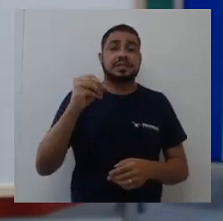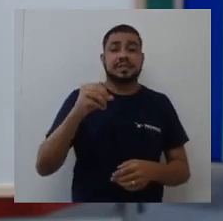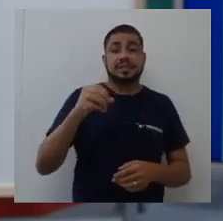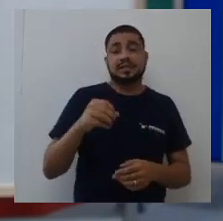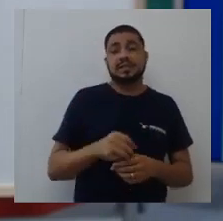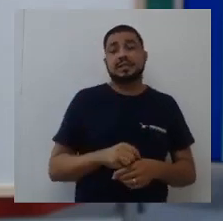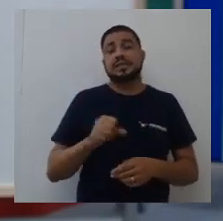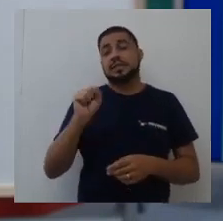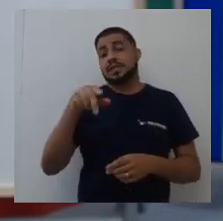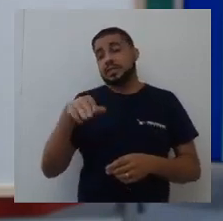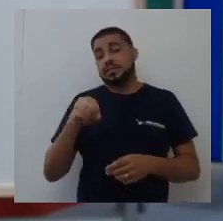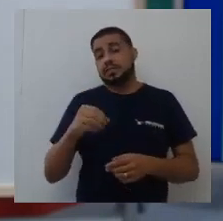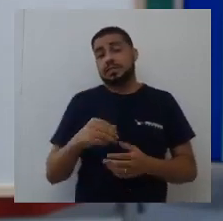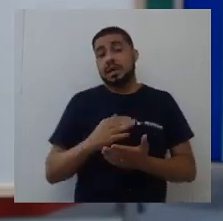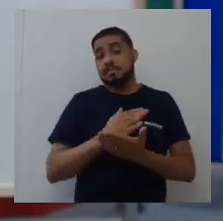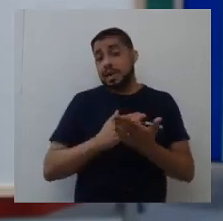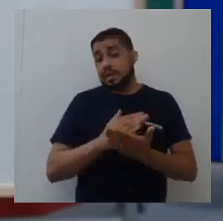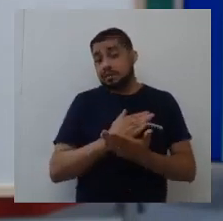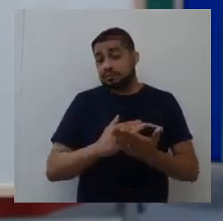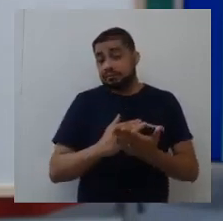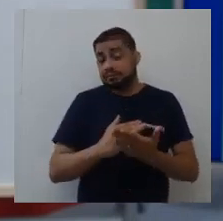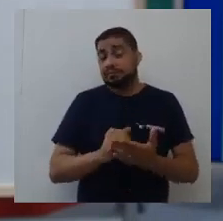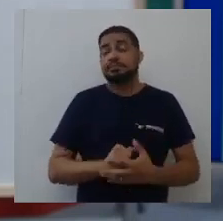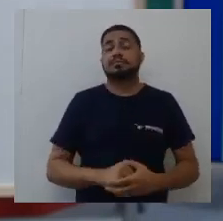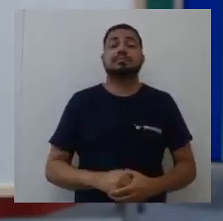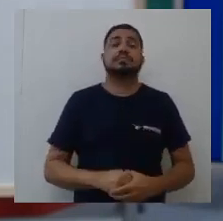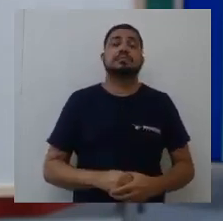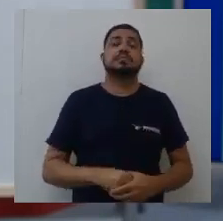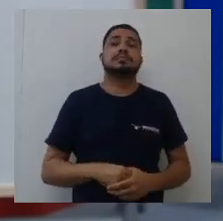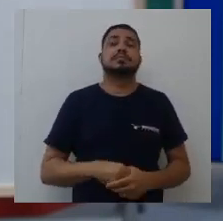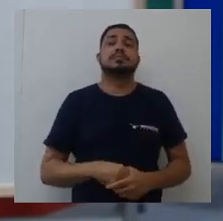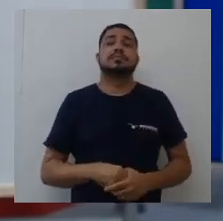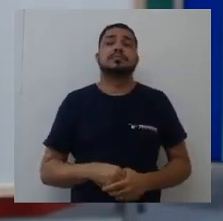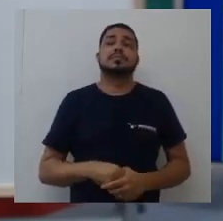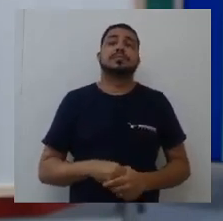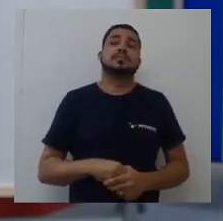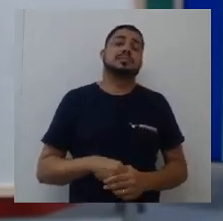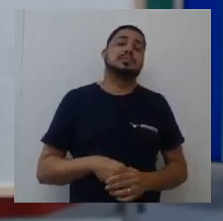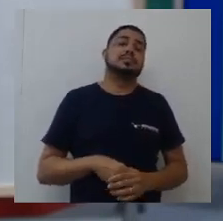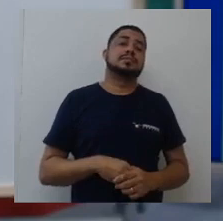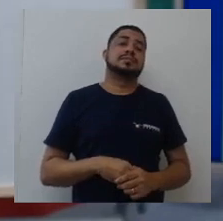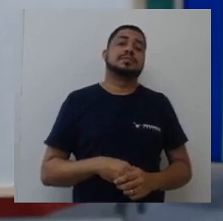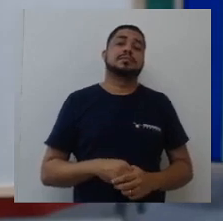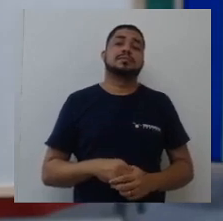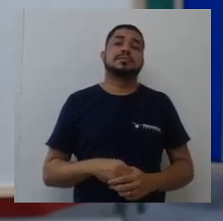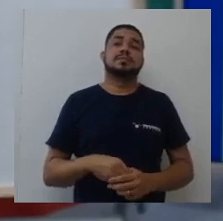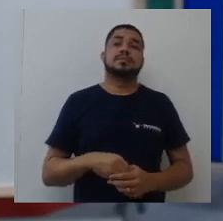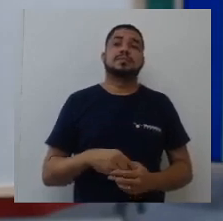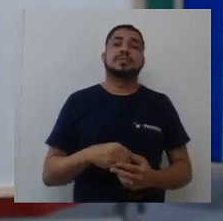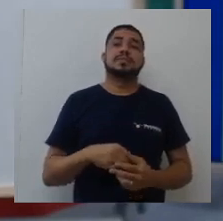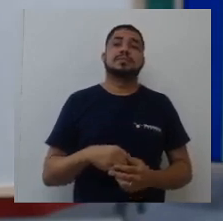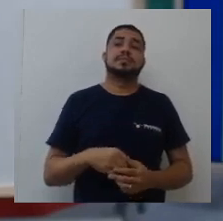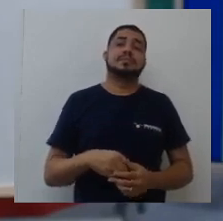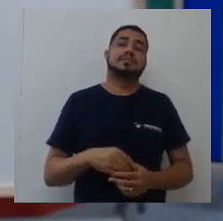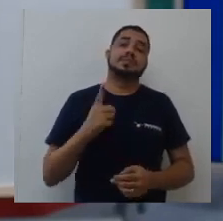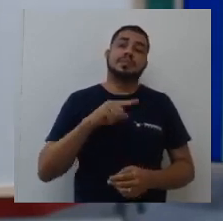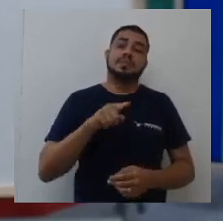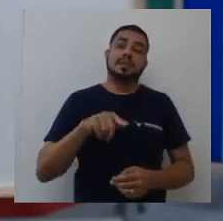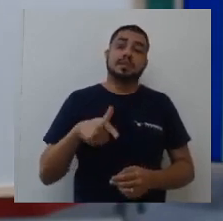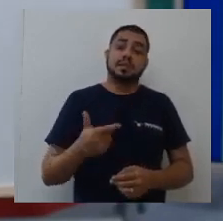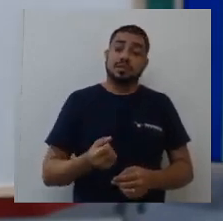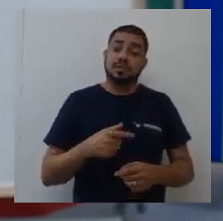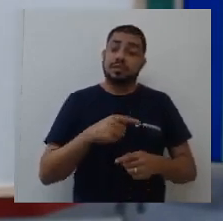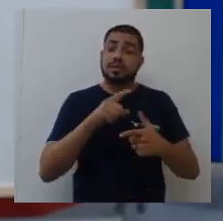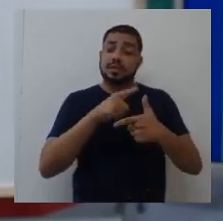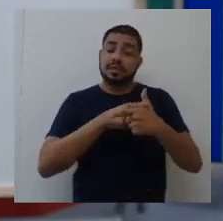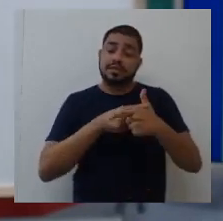meio. Olha, tangente de 30 vai ser meio